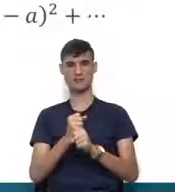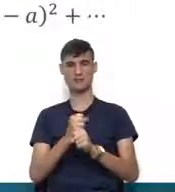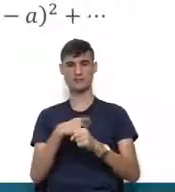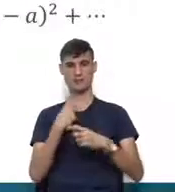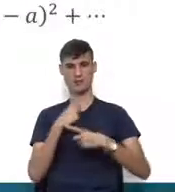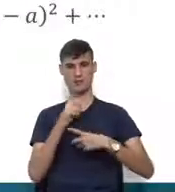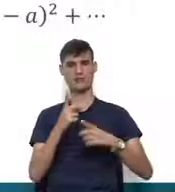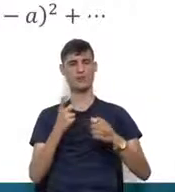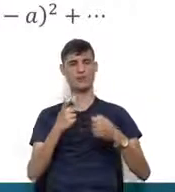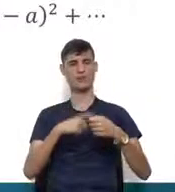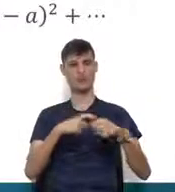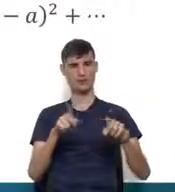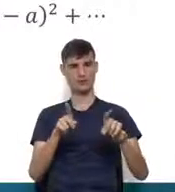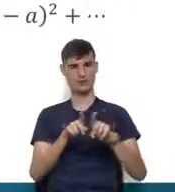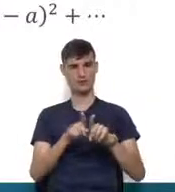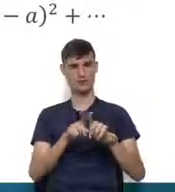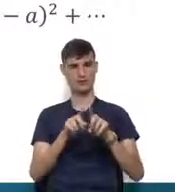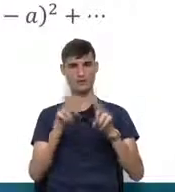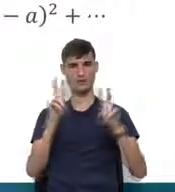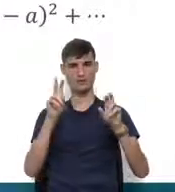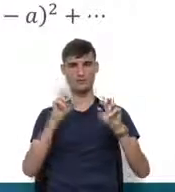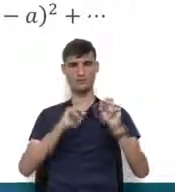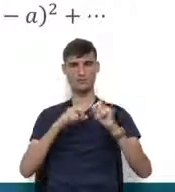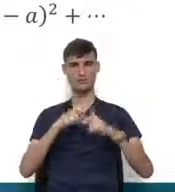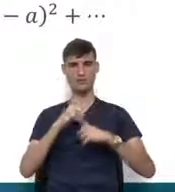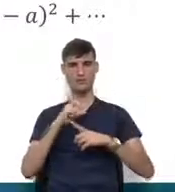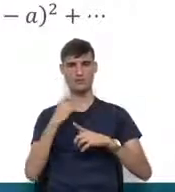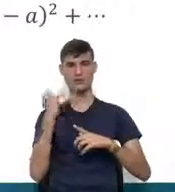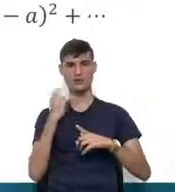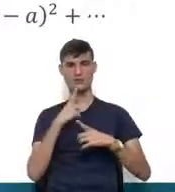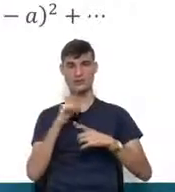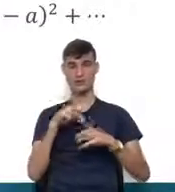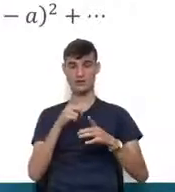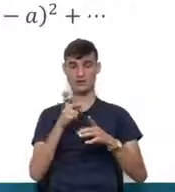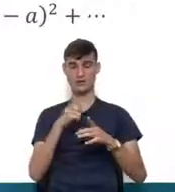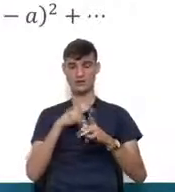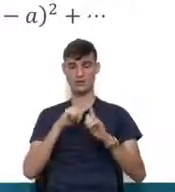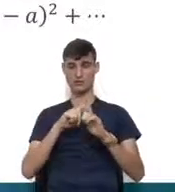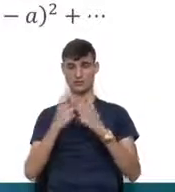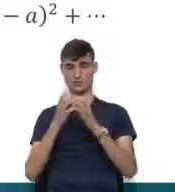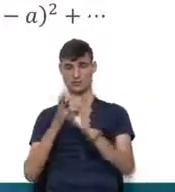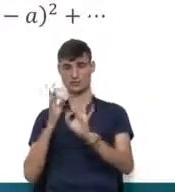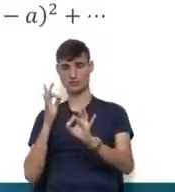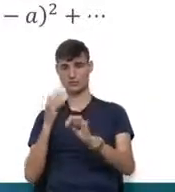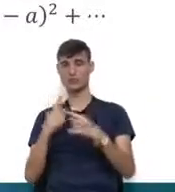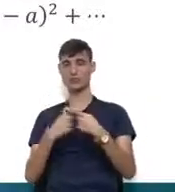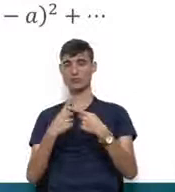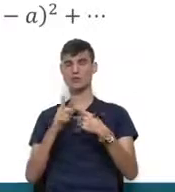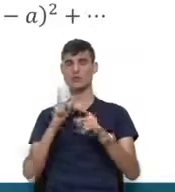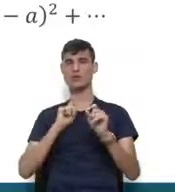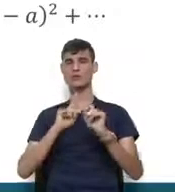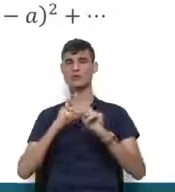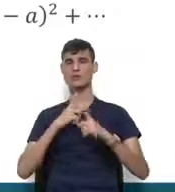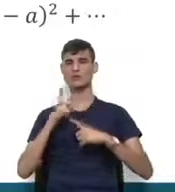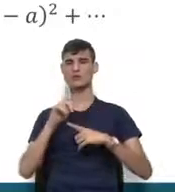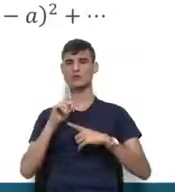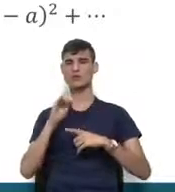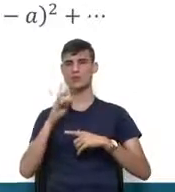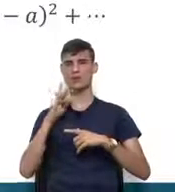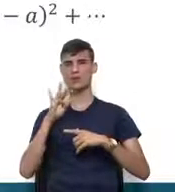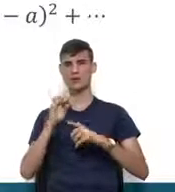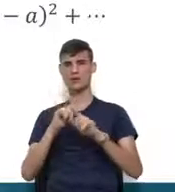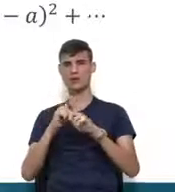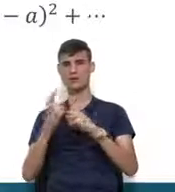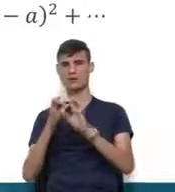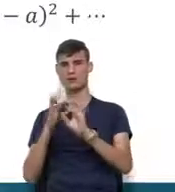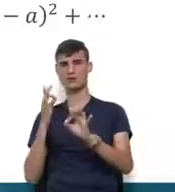só retomar a questão, aqui nós só considerando que ela é uma série geométrica, né? Por que ela é uma série geométrica? Porque quando eu